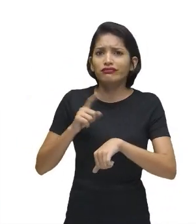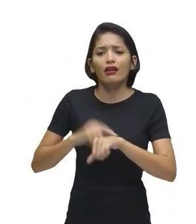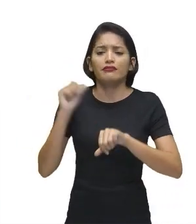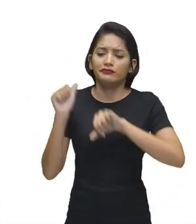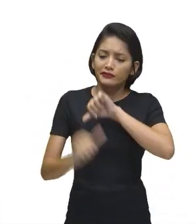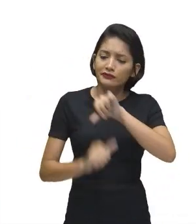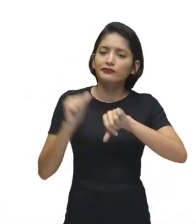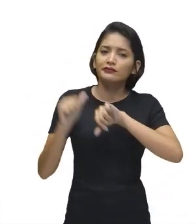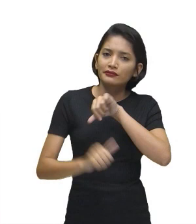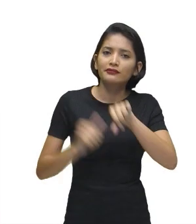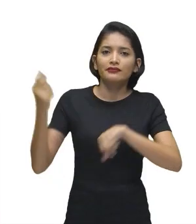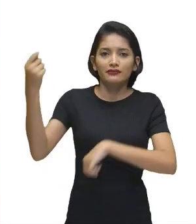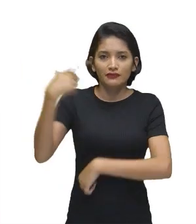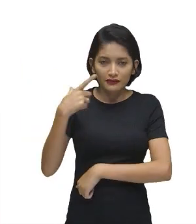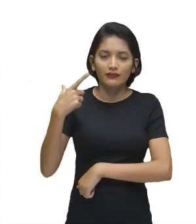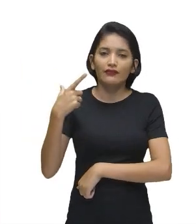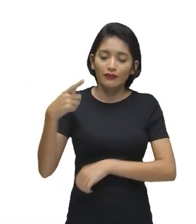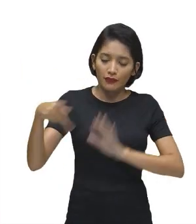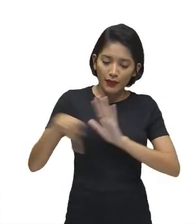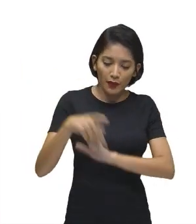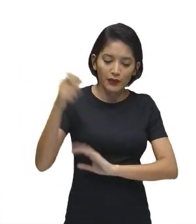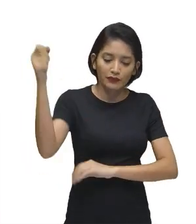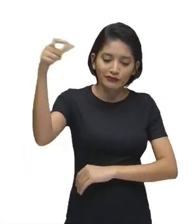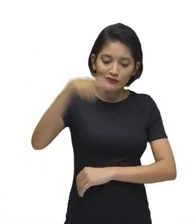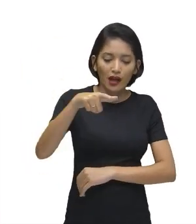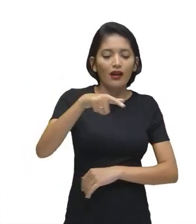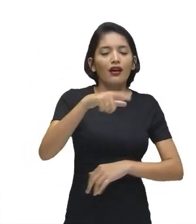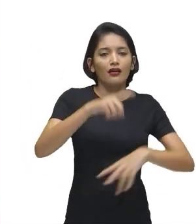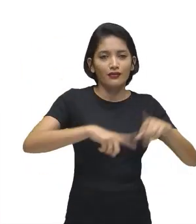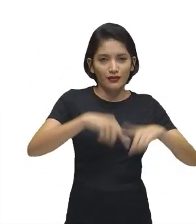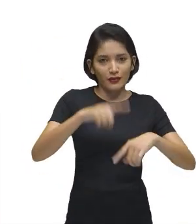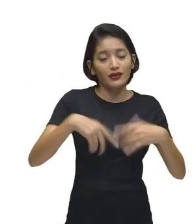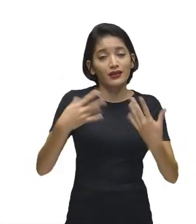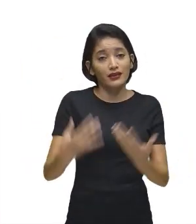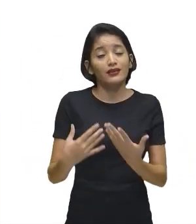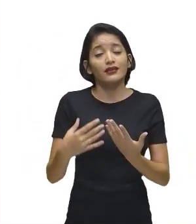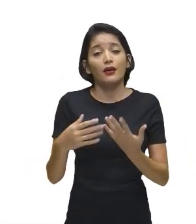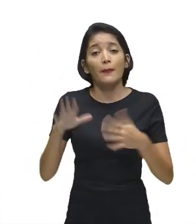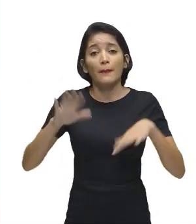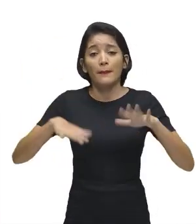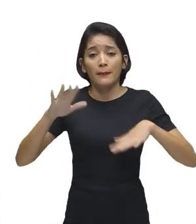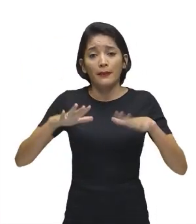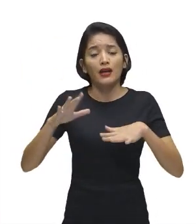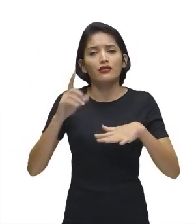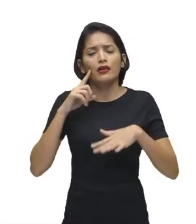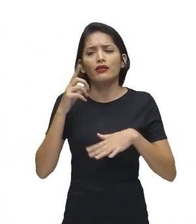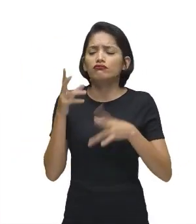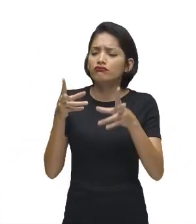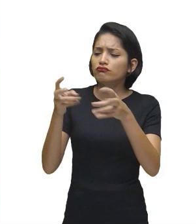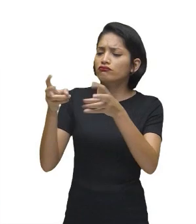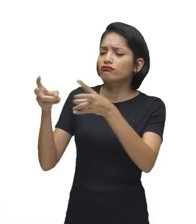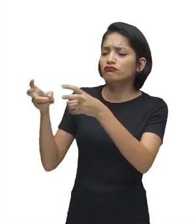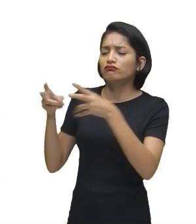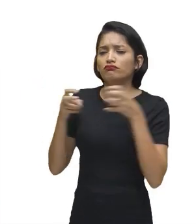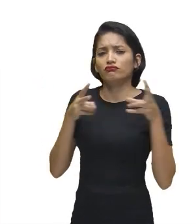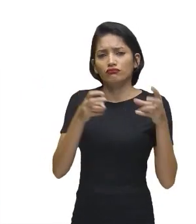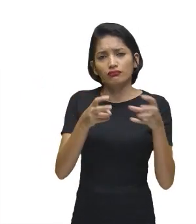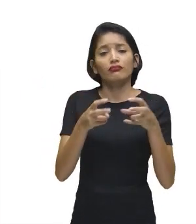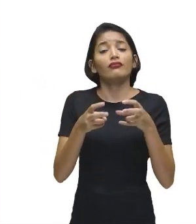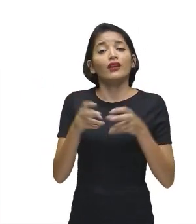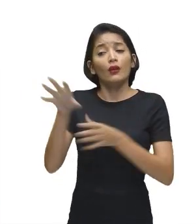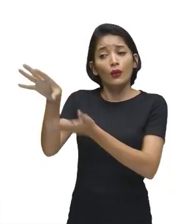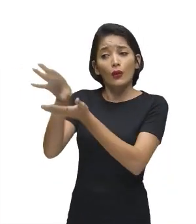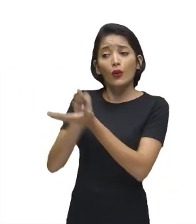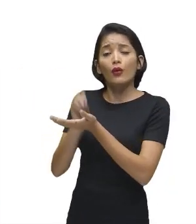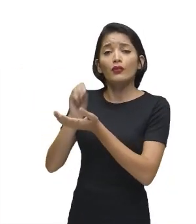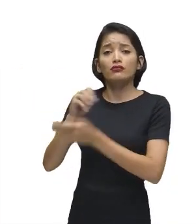ali, refletindo nos objetos. Então, eles pintavam rapidamente. Então, é mais ou menos um desenho de observação, onde eles retratavam